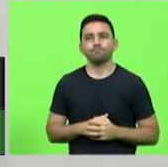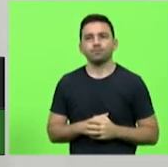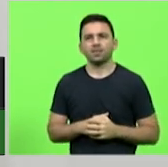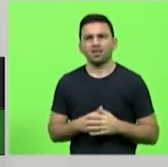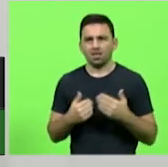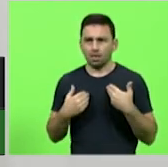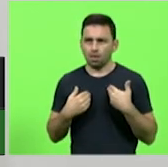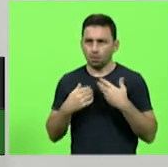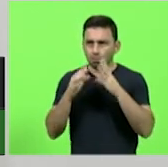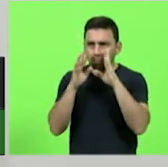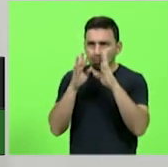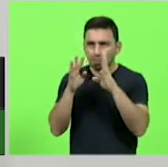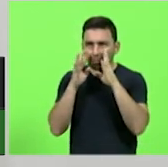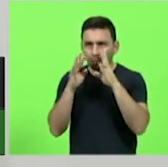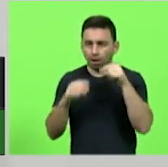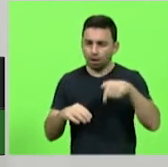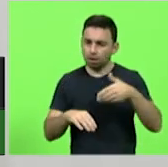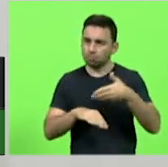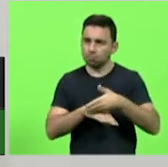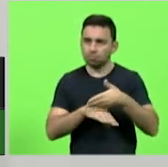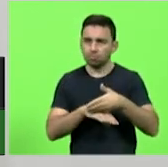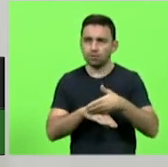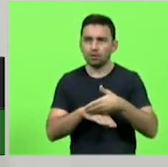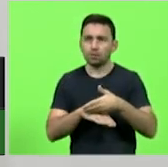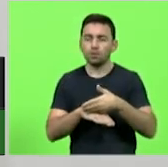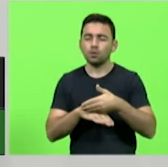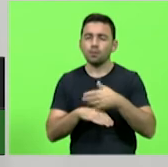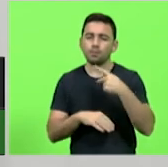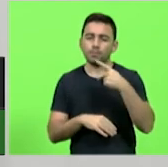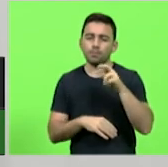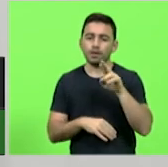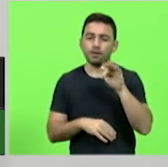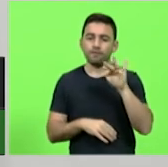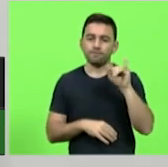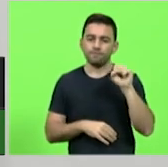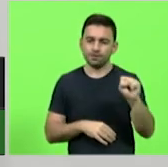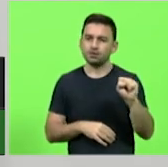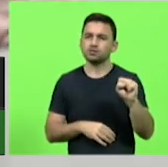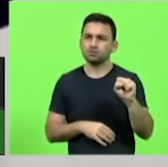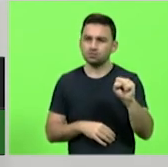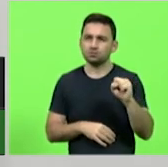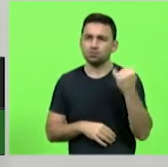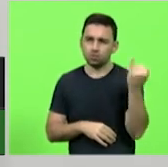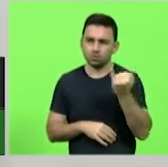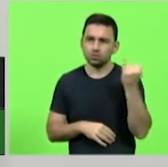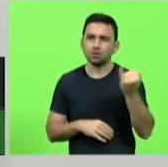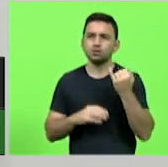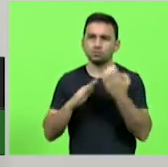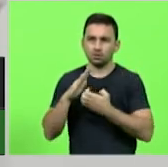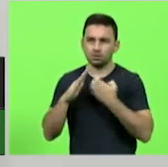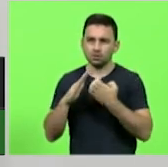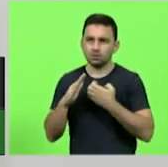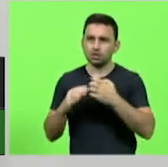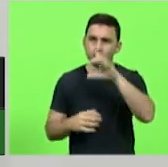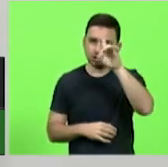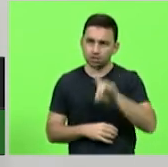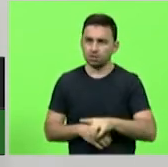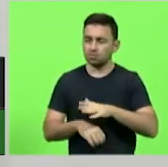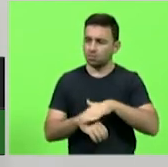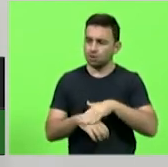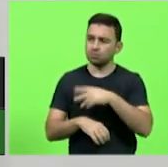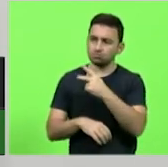aqui ouvindo e participei do debate do Prefis, que eu acho interessante que a classe empresarial, e é de direito dela, deputado